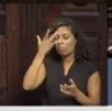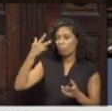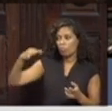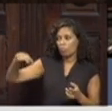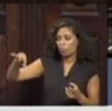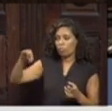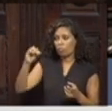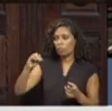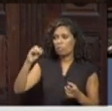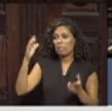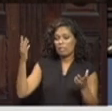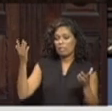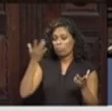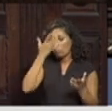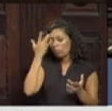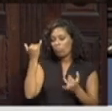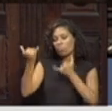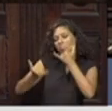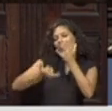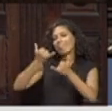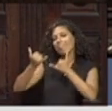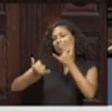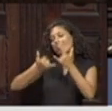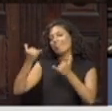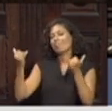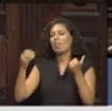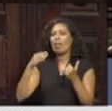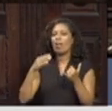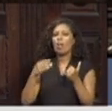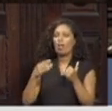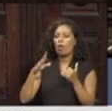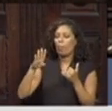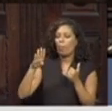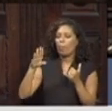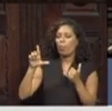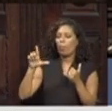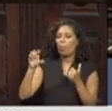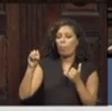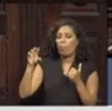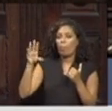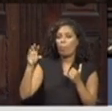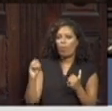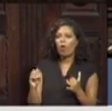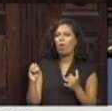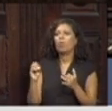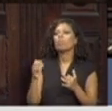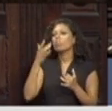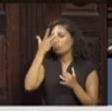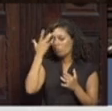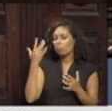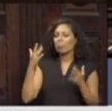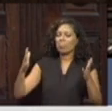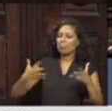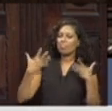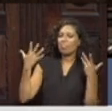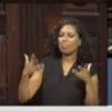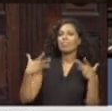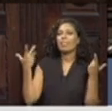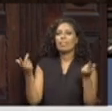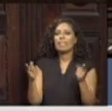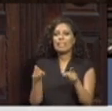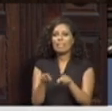acabam se demonstrando o que a gente vai ter que enfrentar. Não temos medo, mas o tempo corre contra a população de